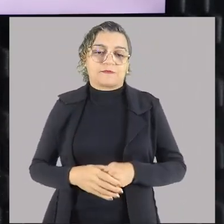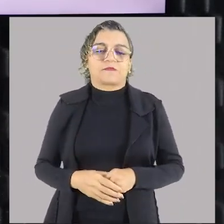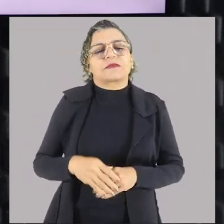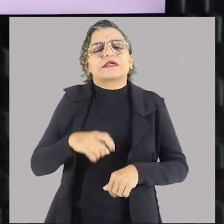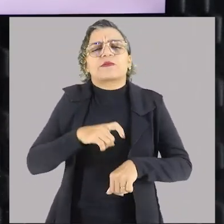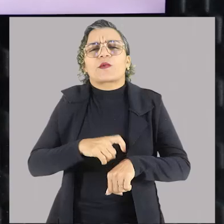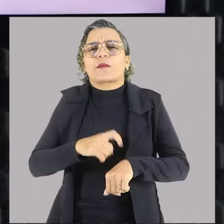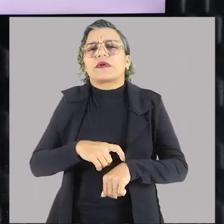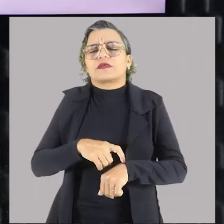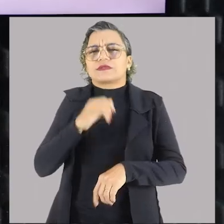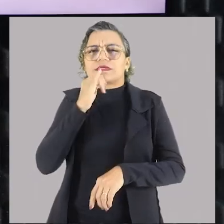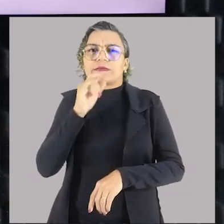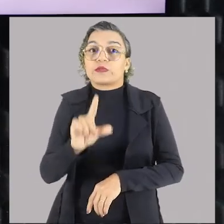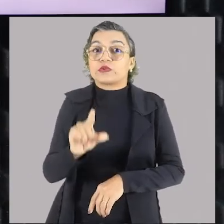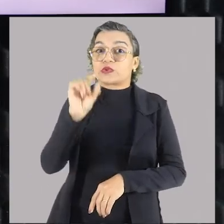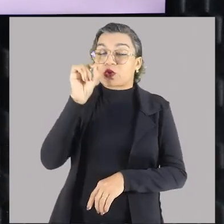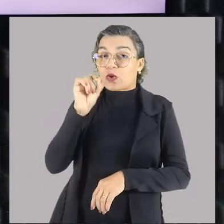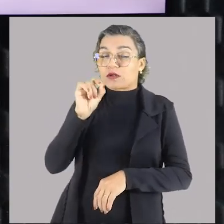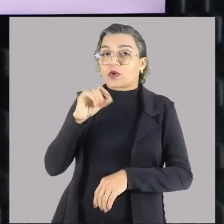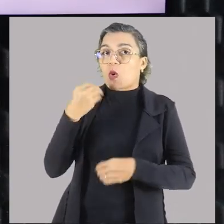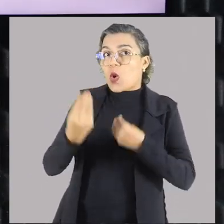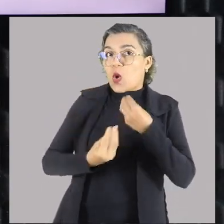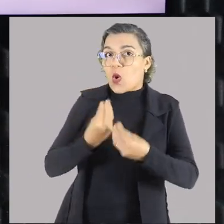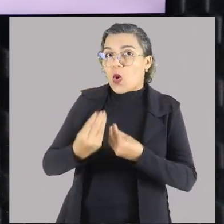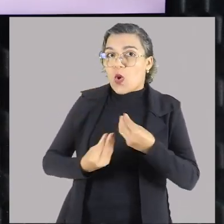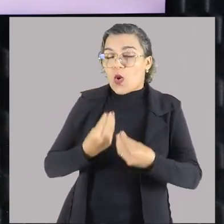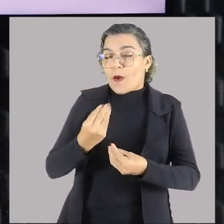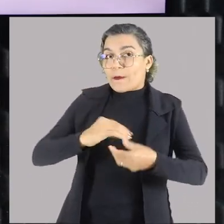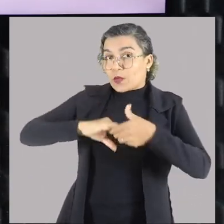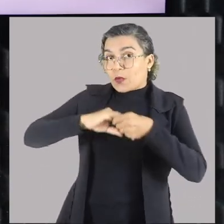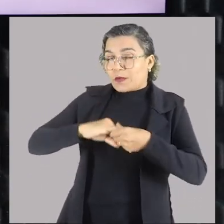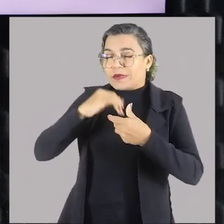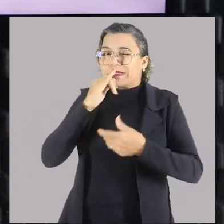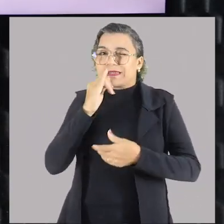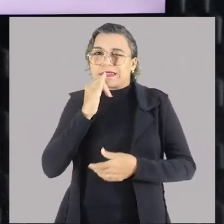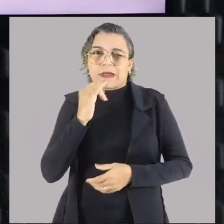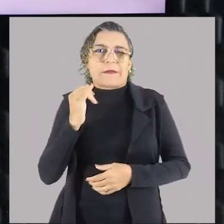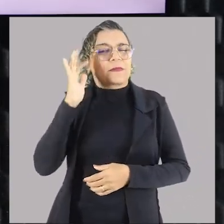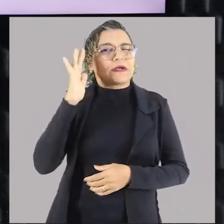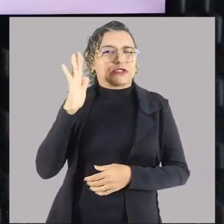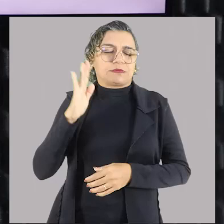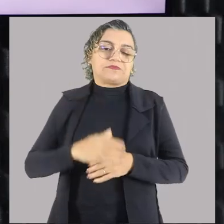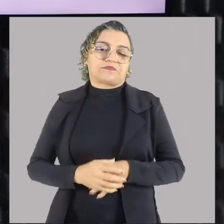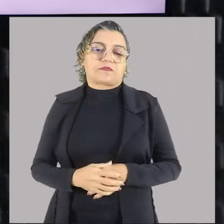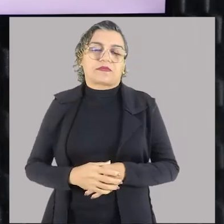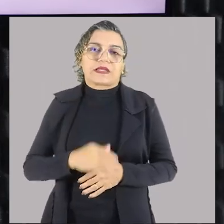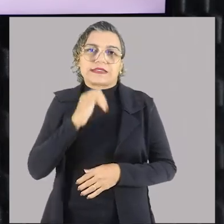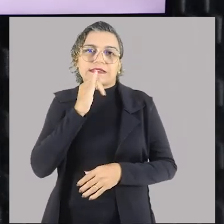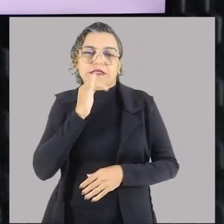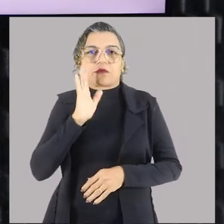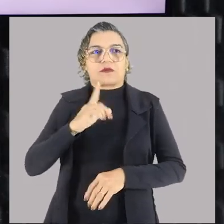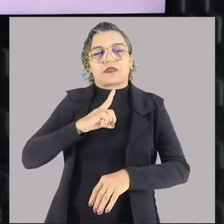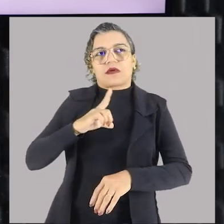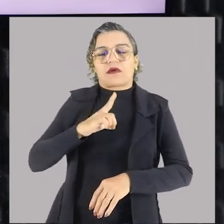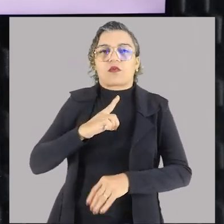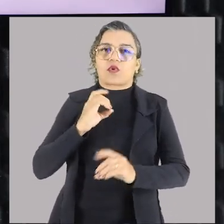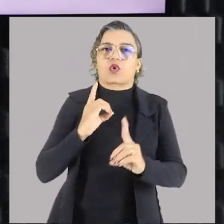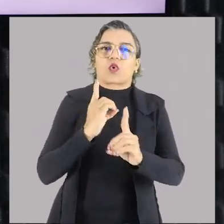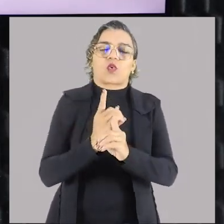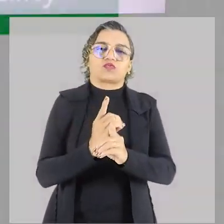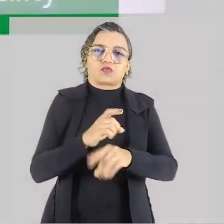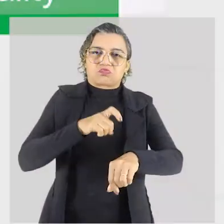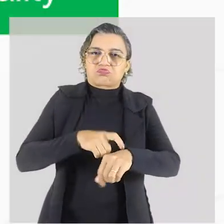escolher esses cumprimentos, a gente tem que considerar certas coisas, tá? Imagina comigo, por exemplo, nós temos um encontro marcado, uma